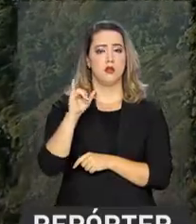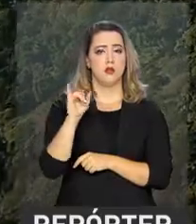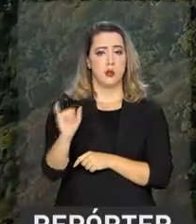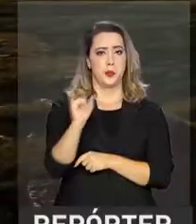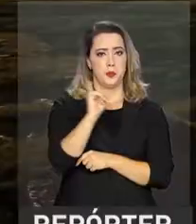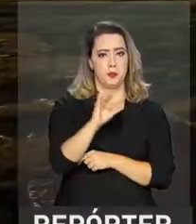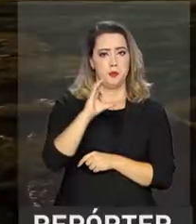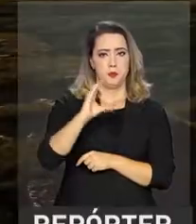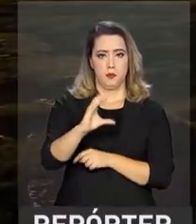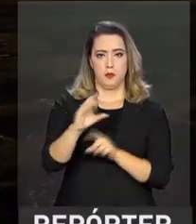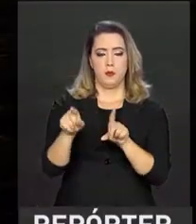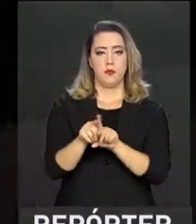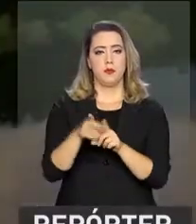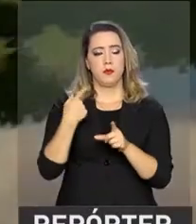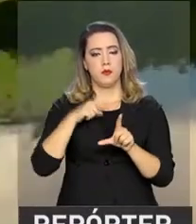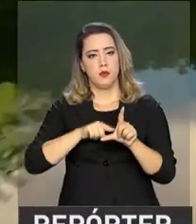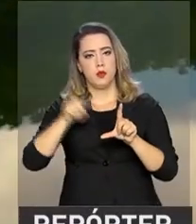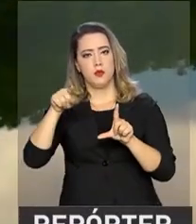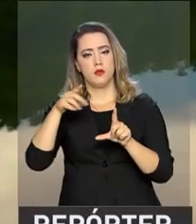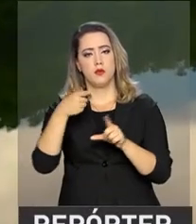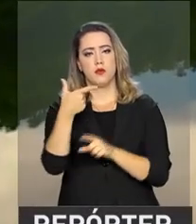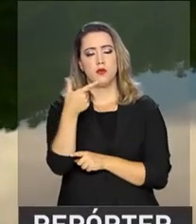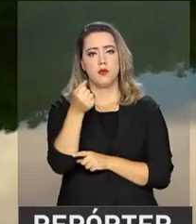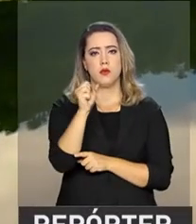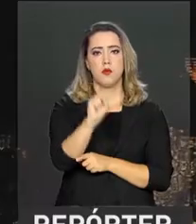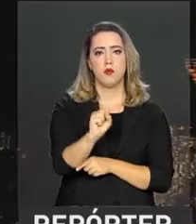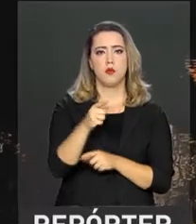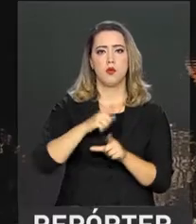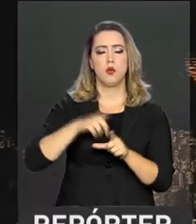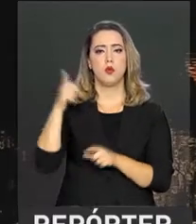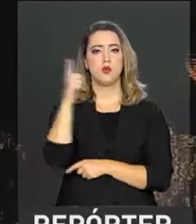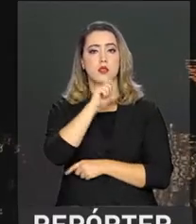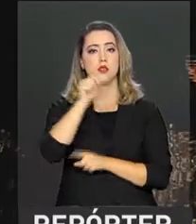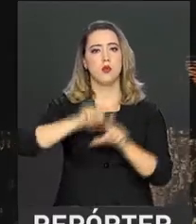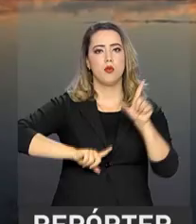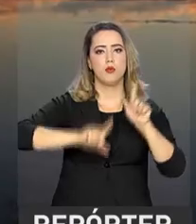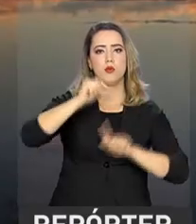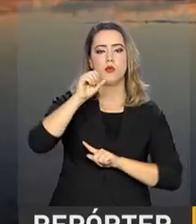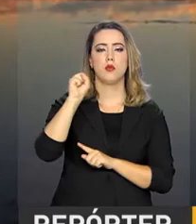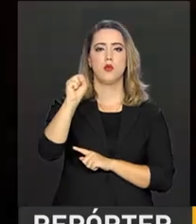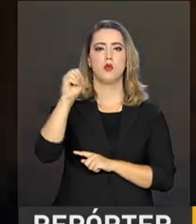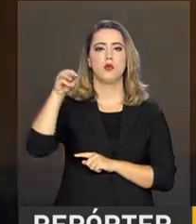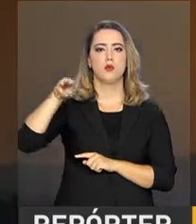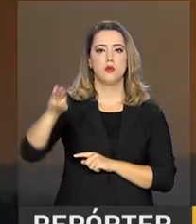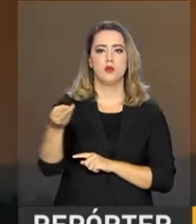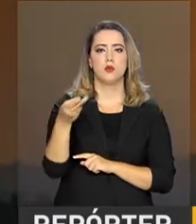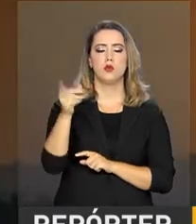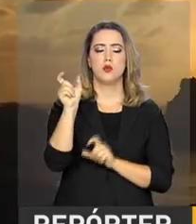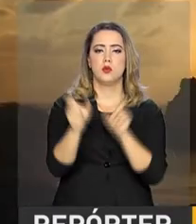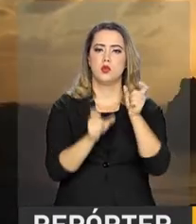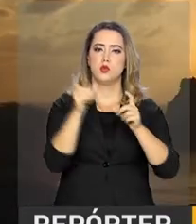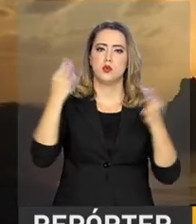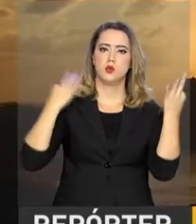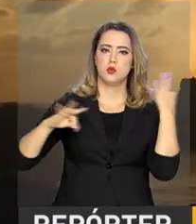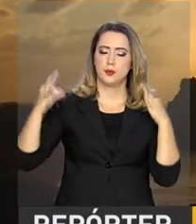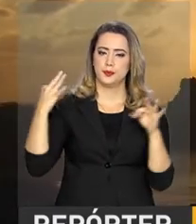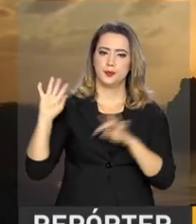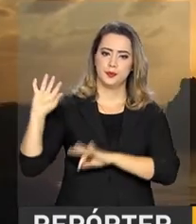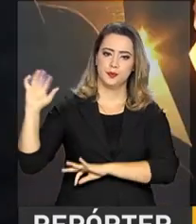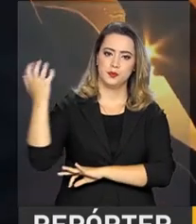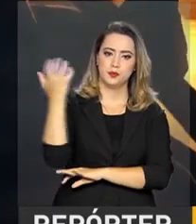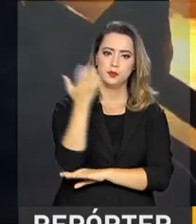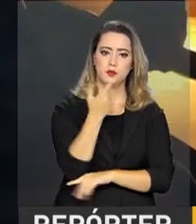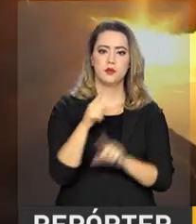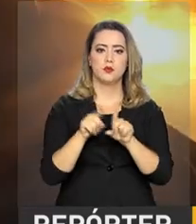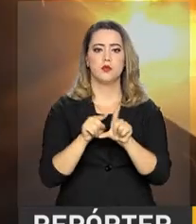prevê que em 2018 o país alcance o número recorde de 8 milhões de turistas nos parques nacionais